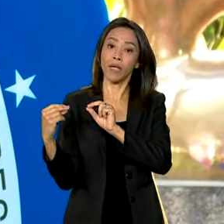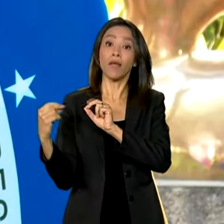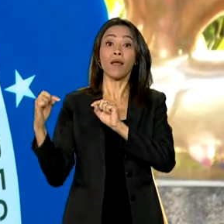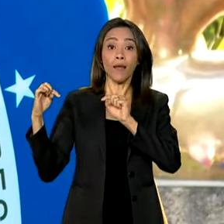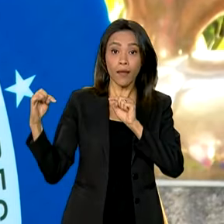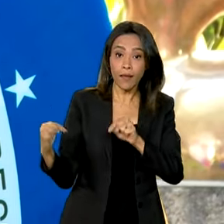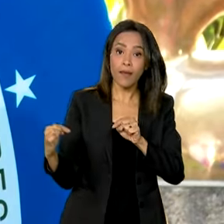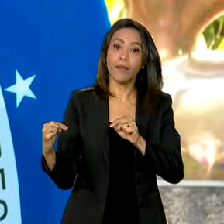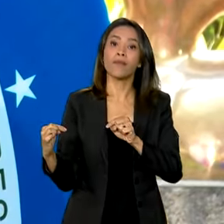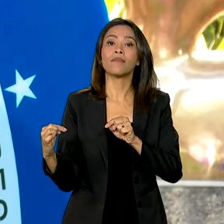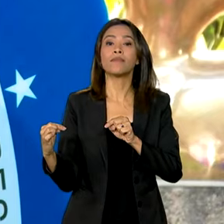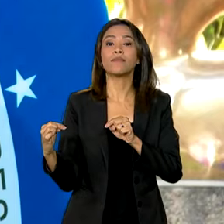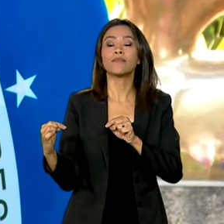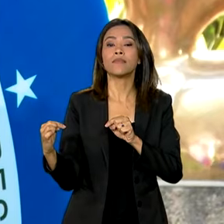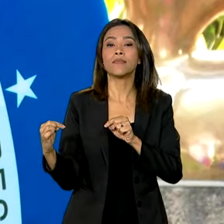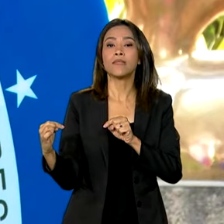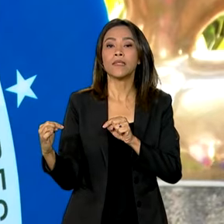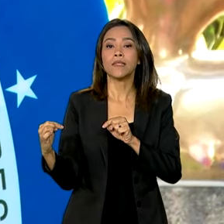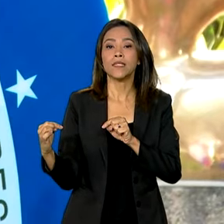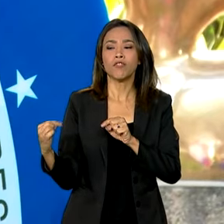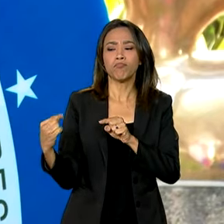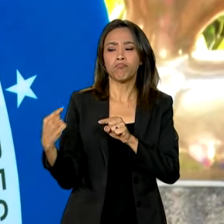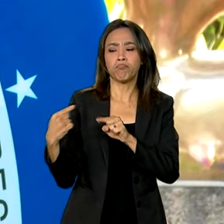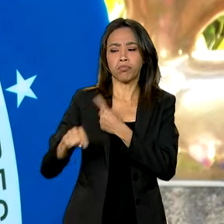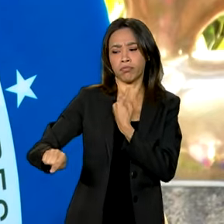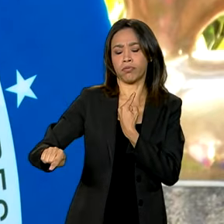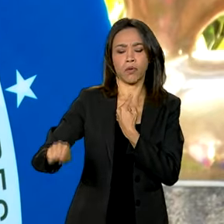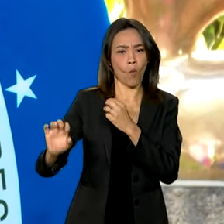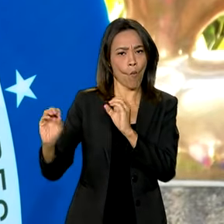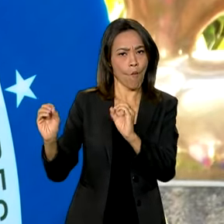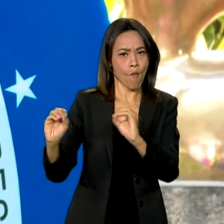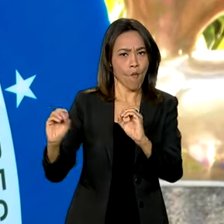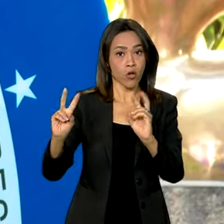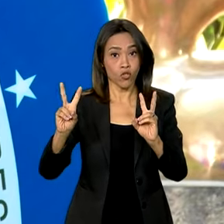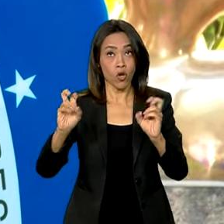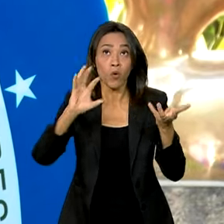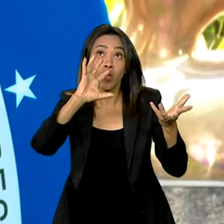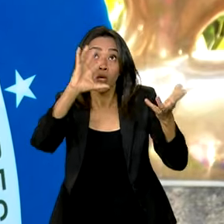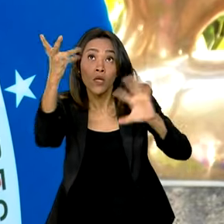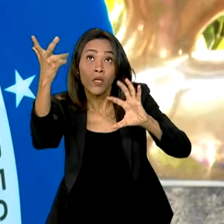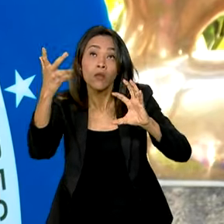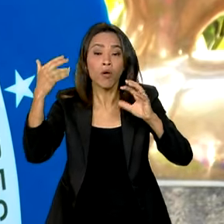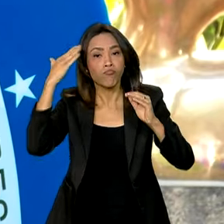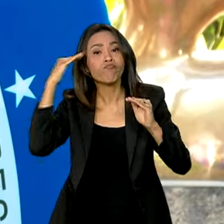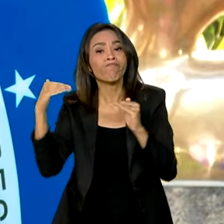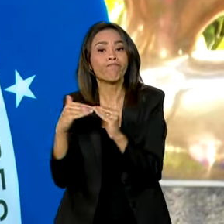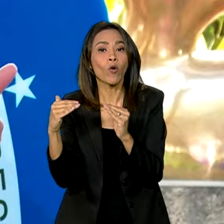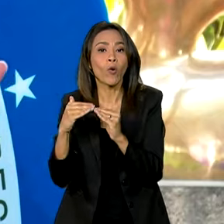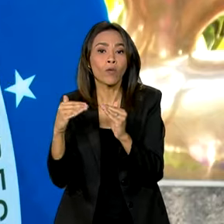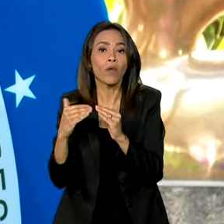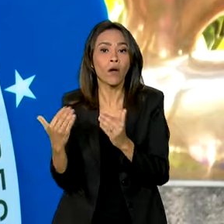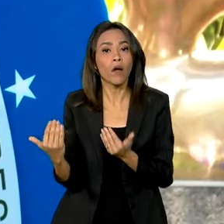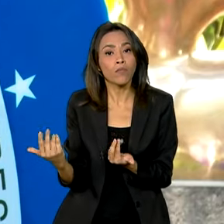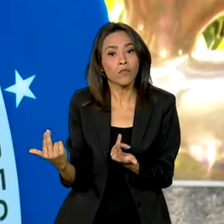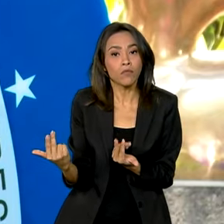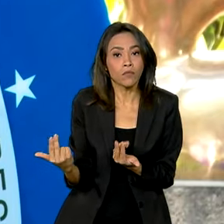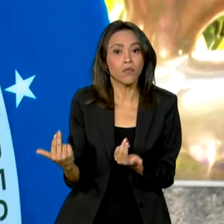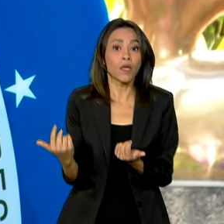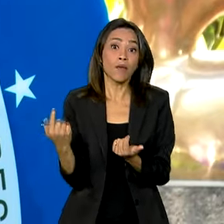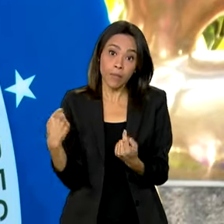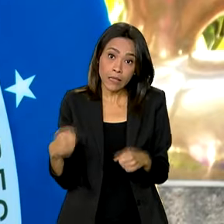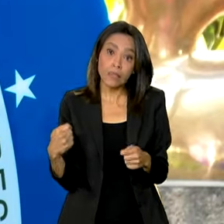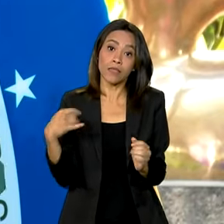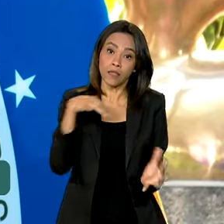há algo. Não tem nenhuma divergência, por exemplo, com relação à mudança do clima e ação climática, que tem que ser